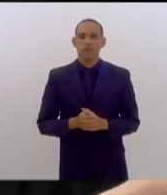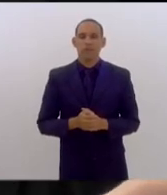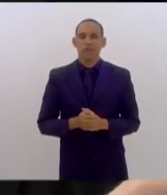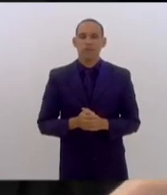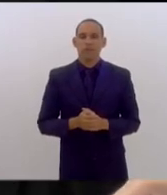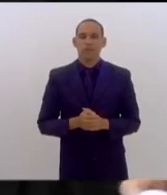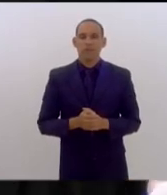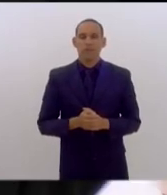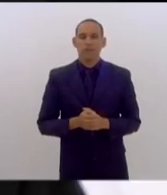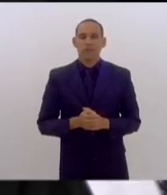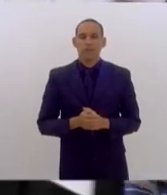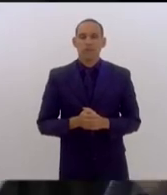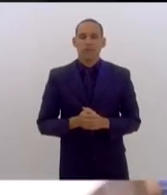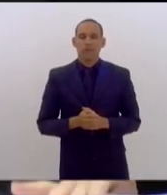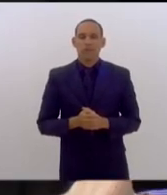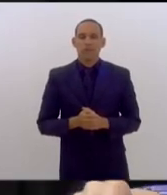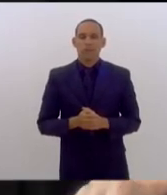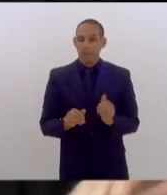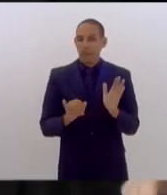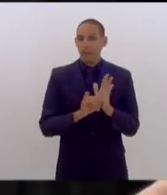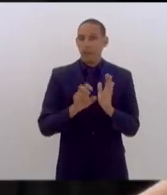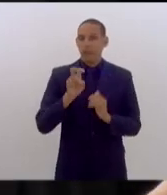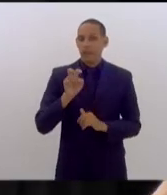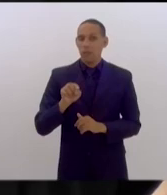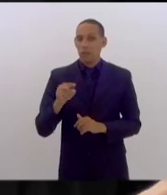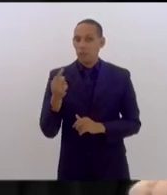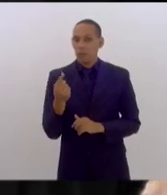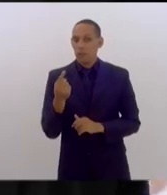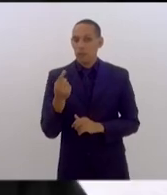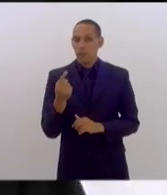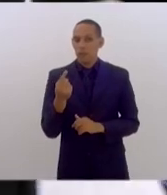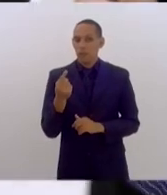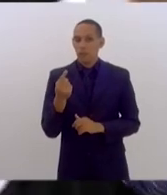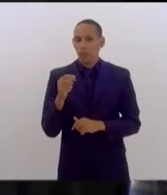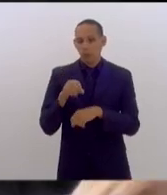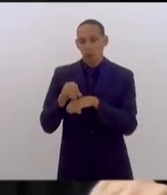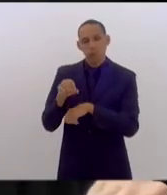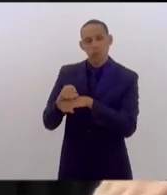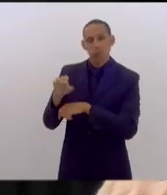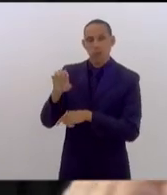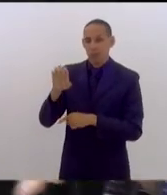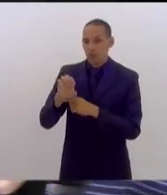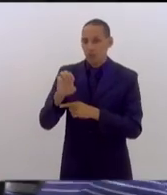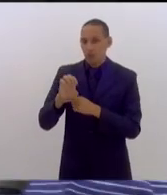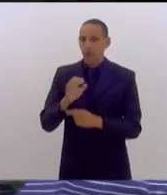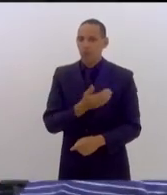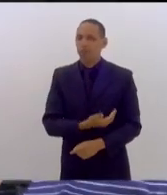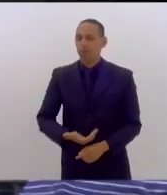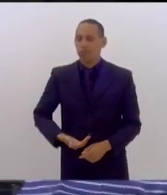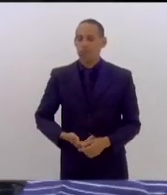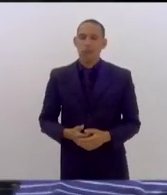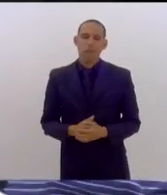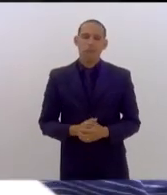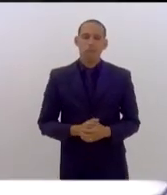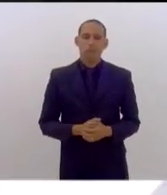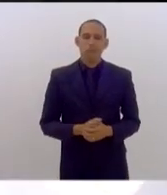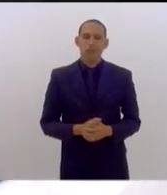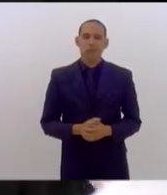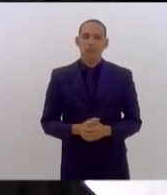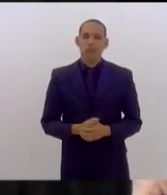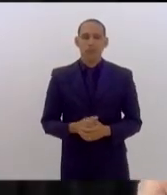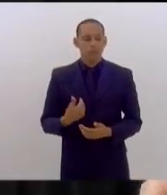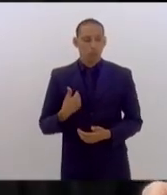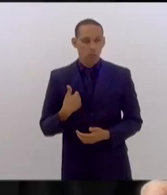e no item 5 recomendações ao Governo do Estado e eu